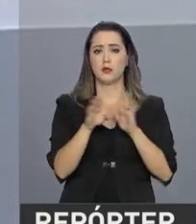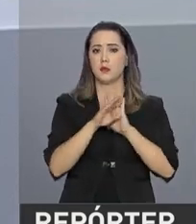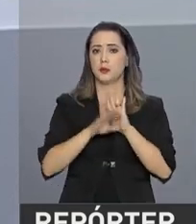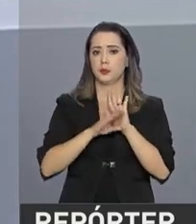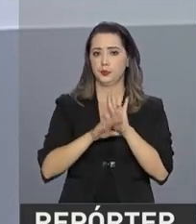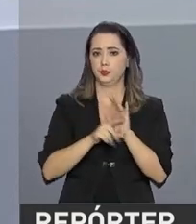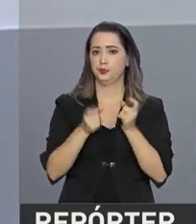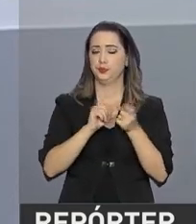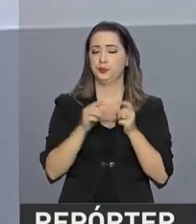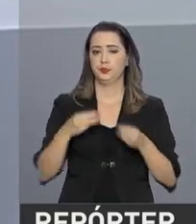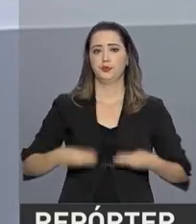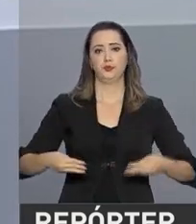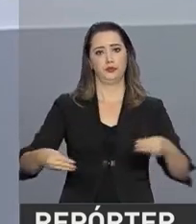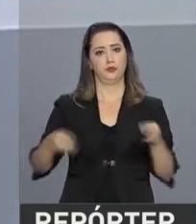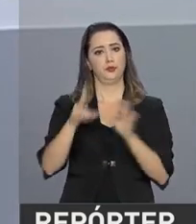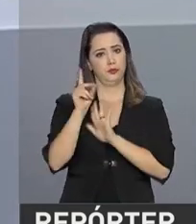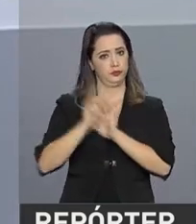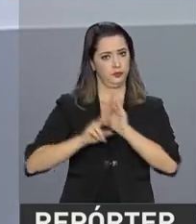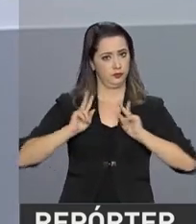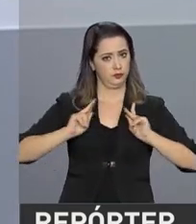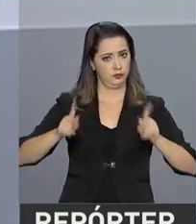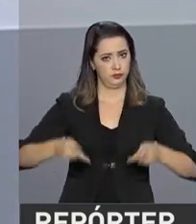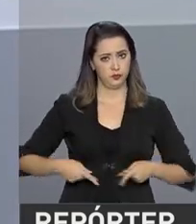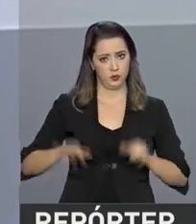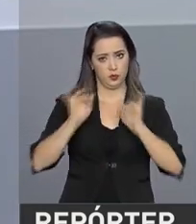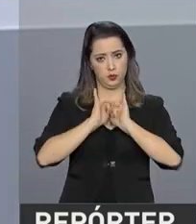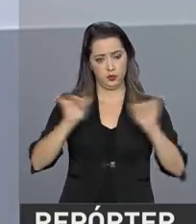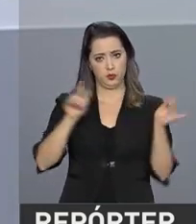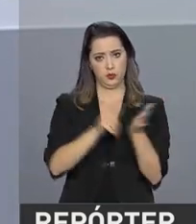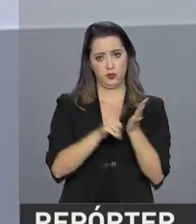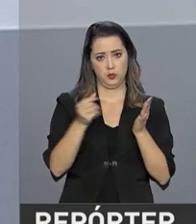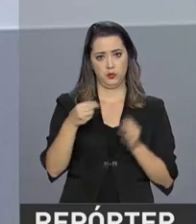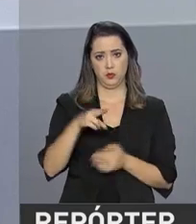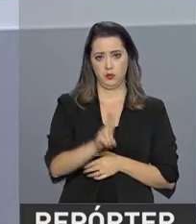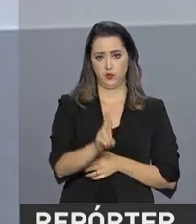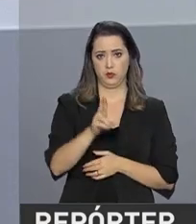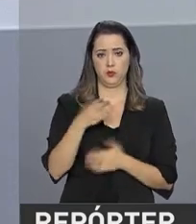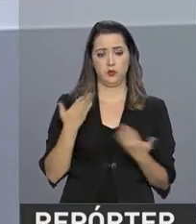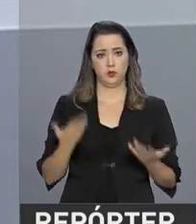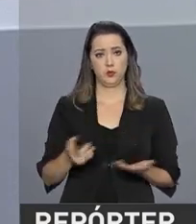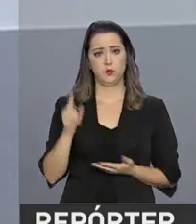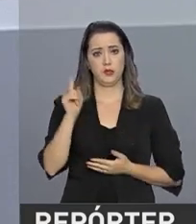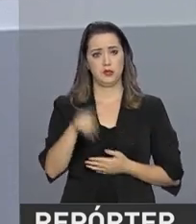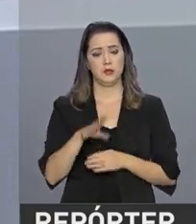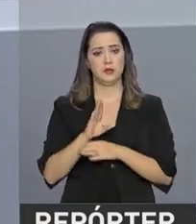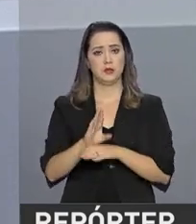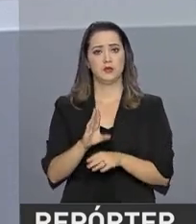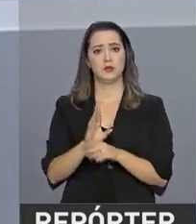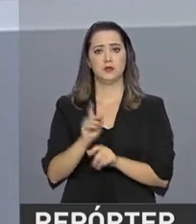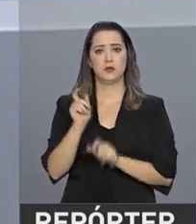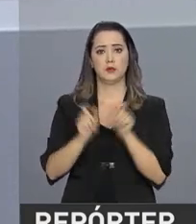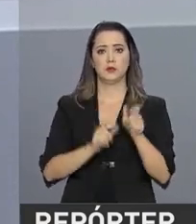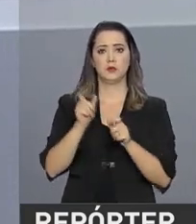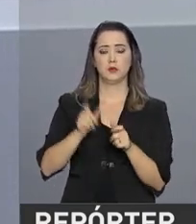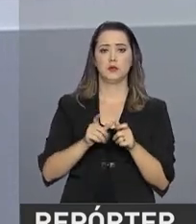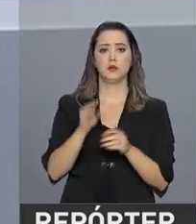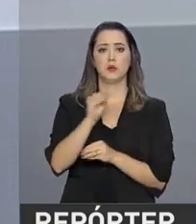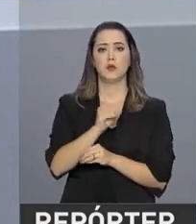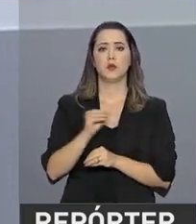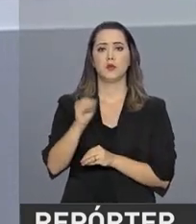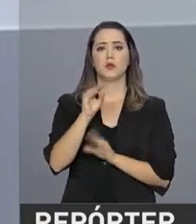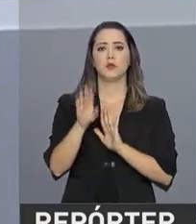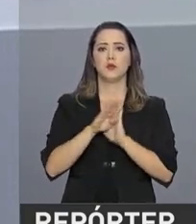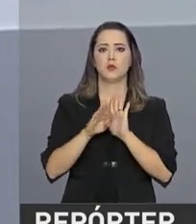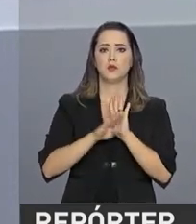administrados pelo ministério dos direitos humanos e foi publicada hoje no diário oficial da união serão beneficiadas pessoas atendidas